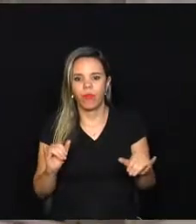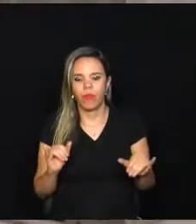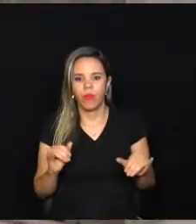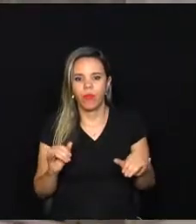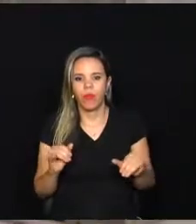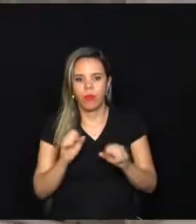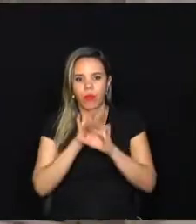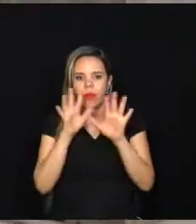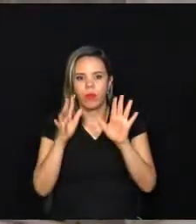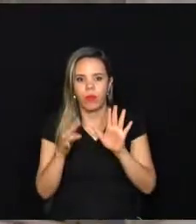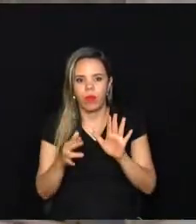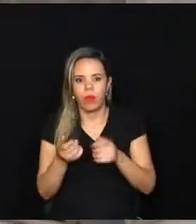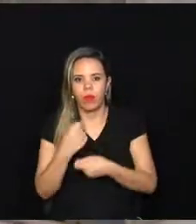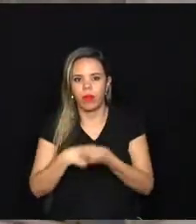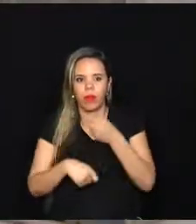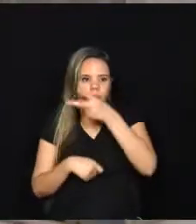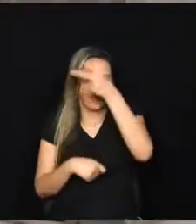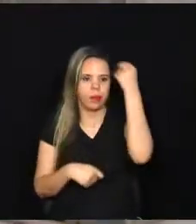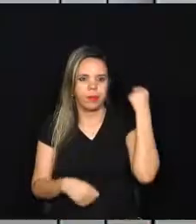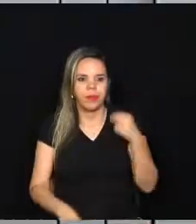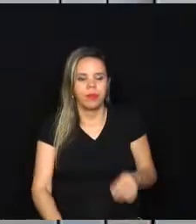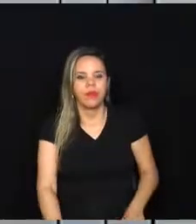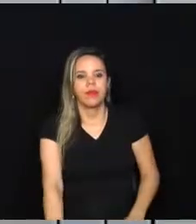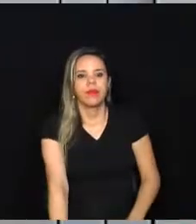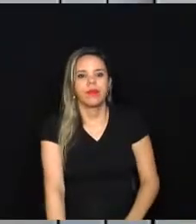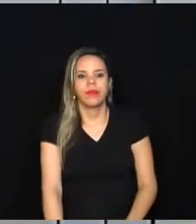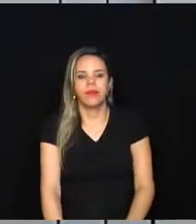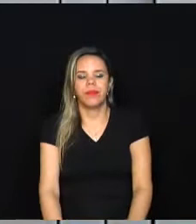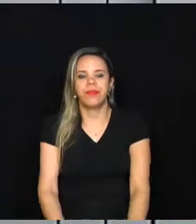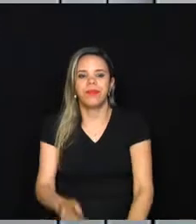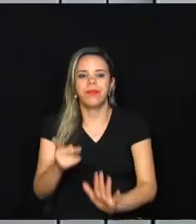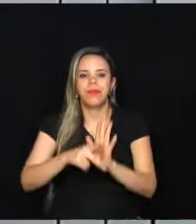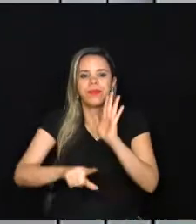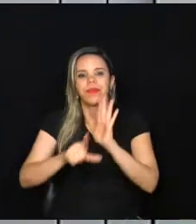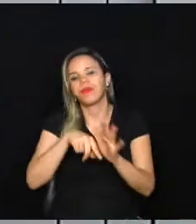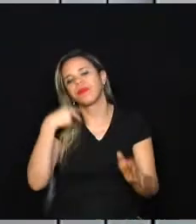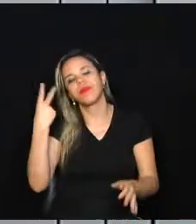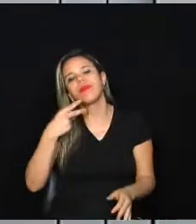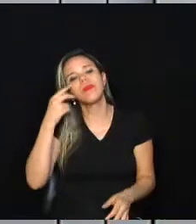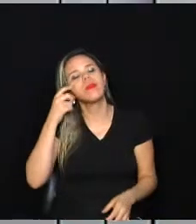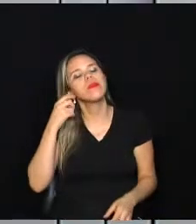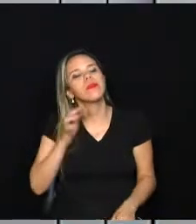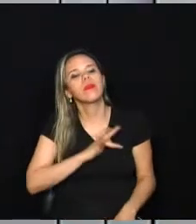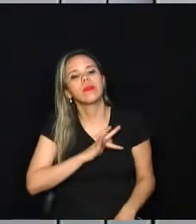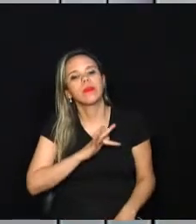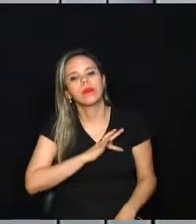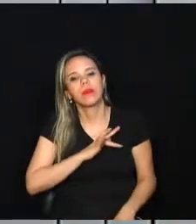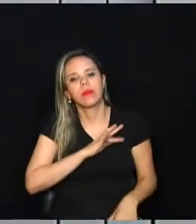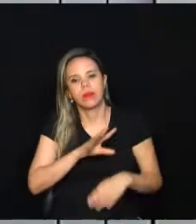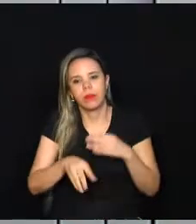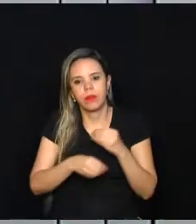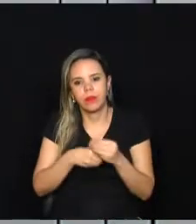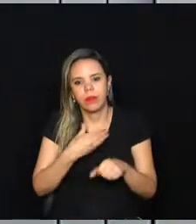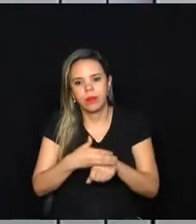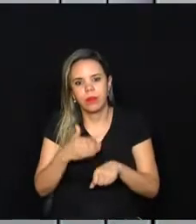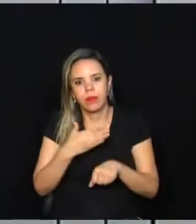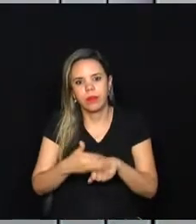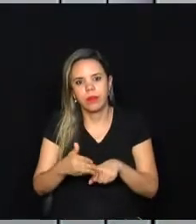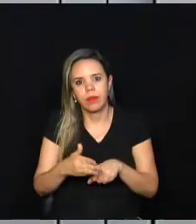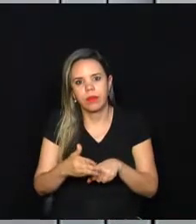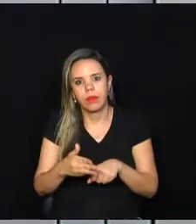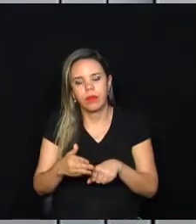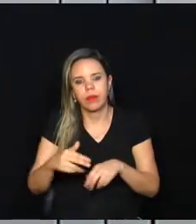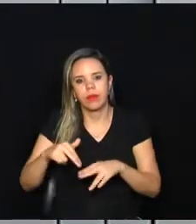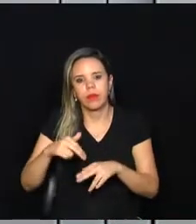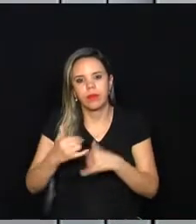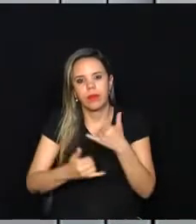da transparência da administração pública. Projeto de lei do vereador Fernando Mendes institui a prática de parkour